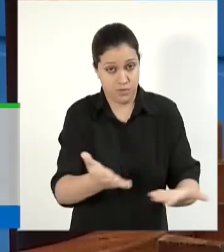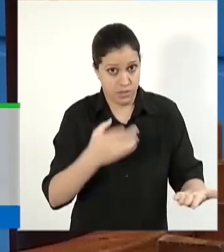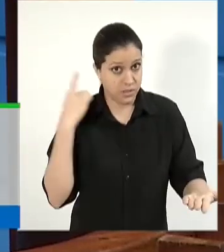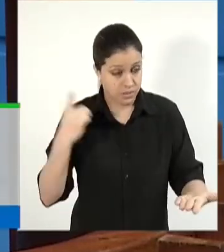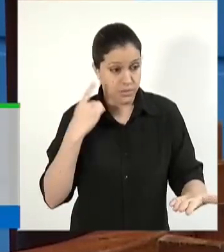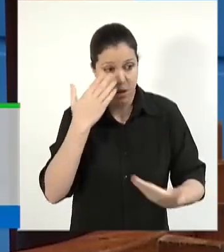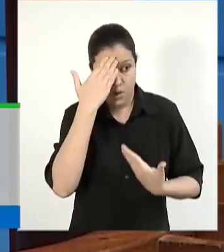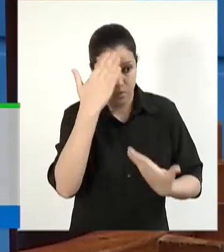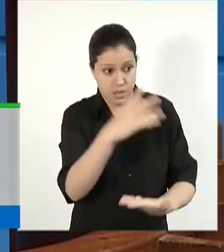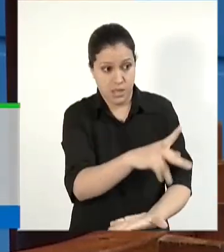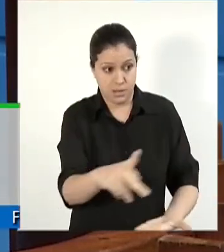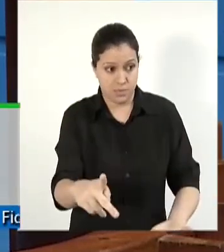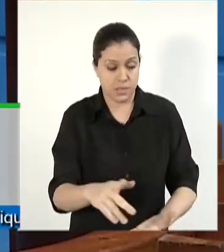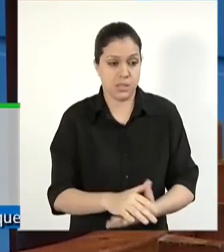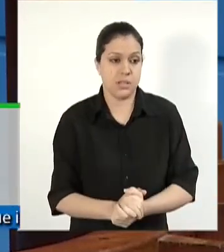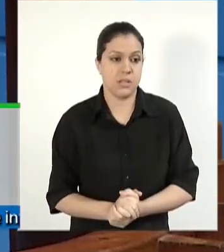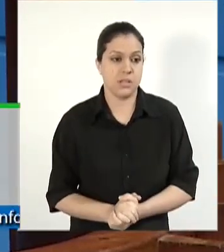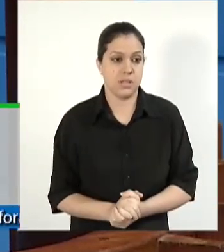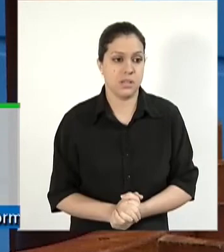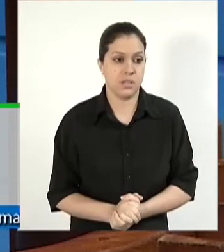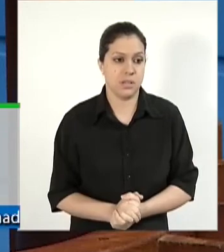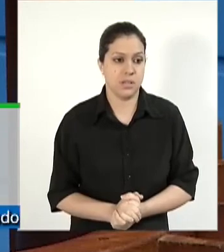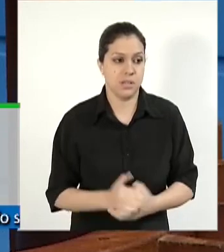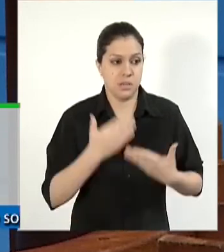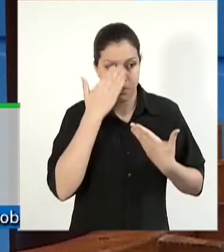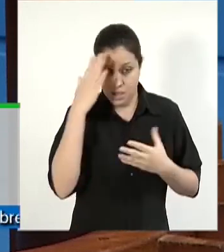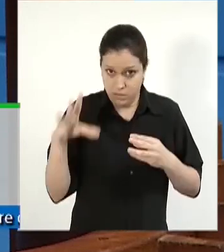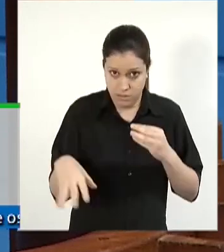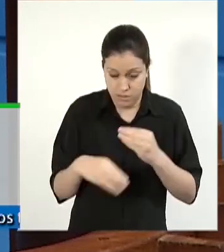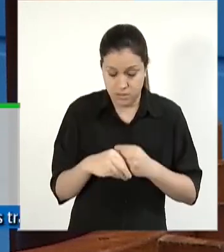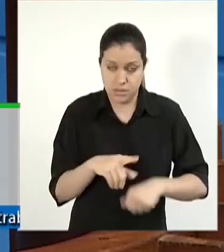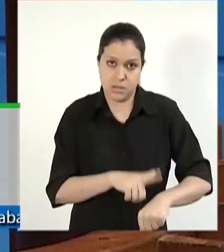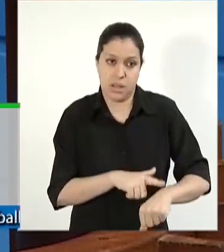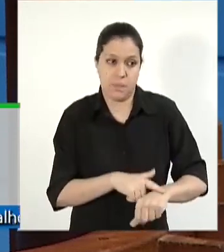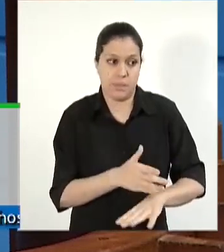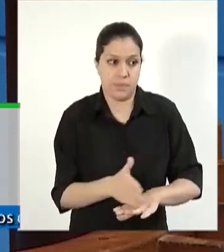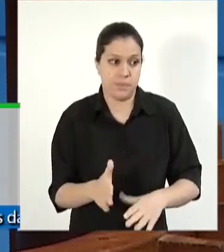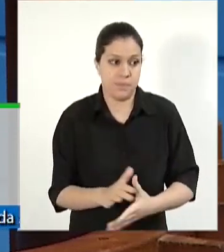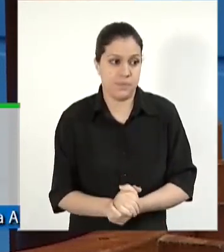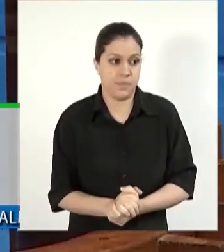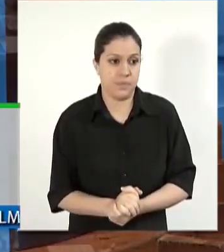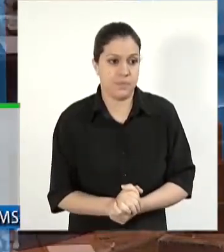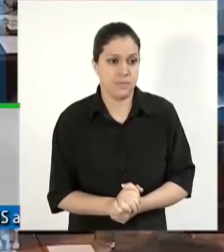obrigado, senhor presidente. Obrigado pelo acréscimo do tempo. Sem mais.